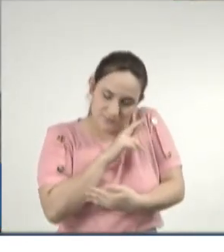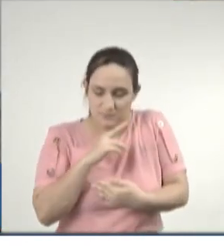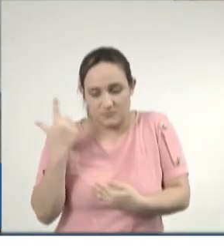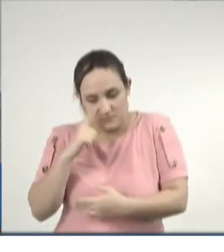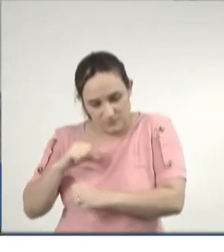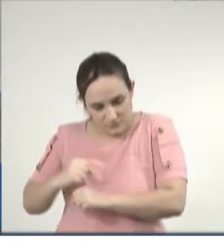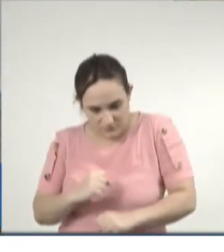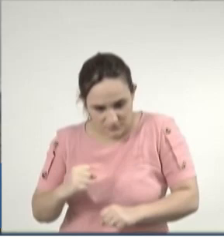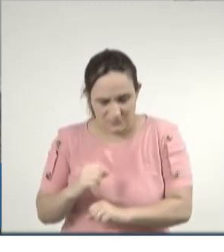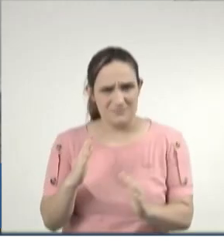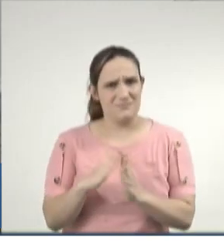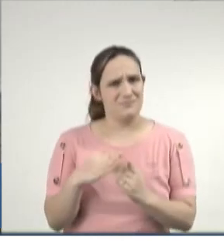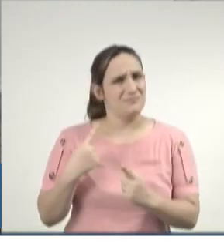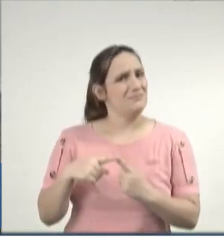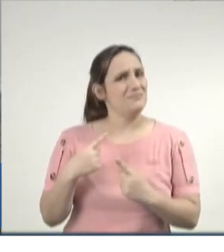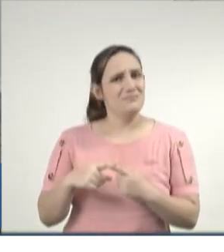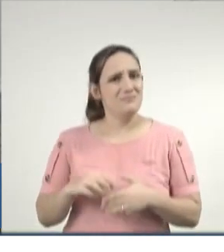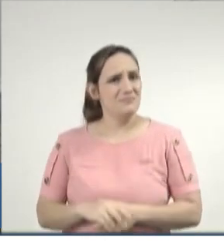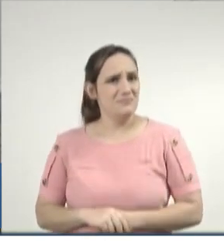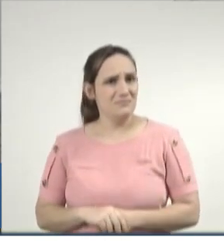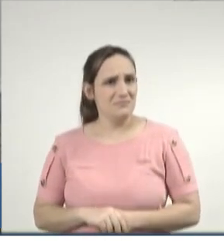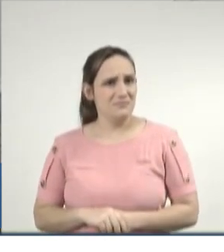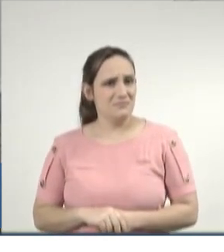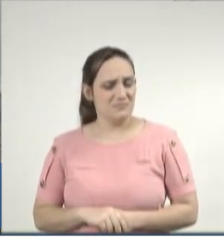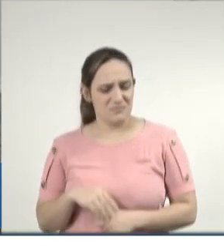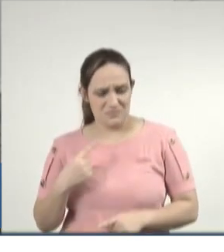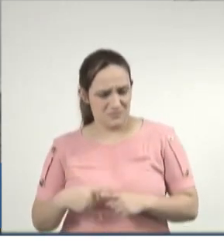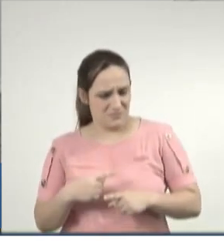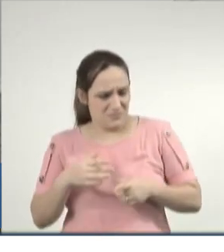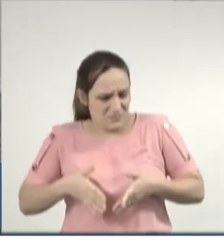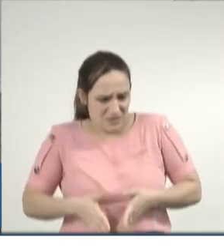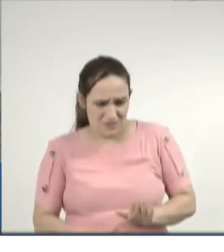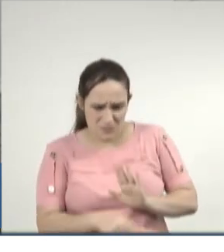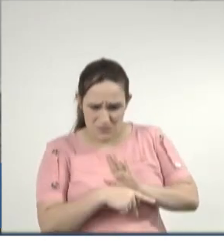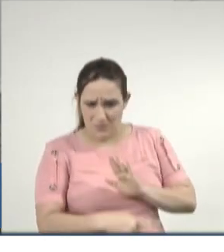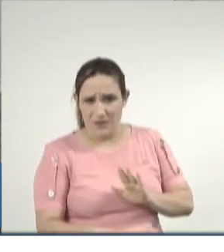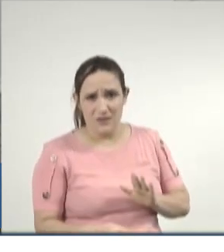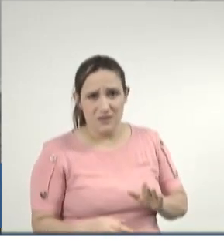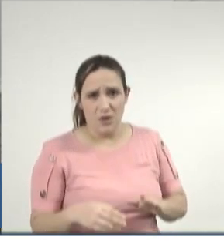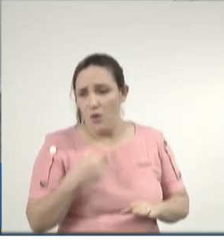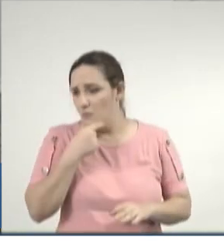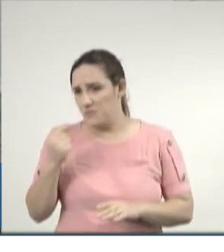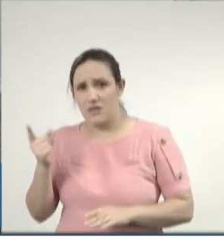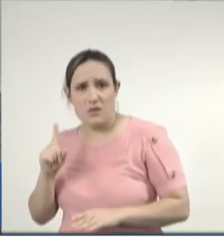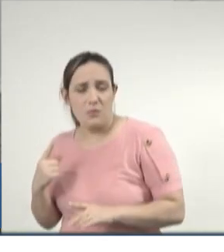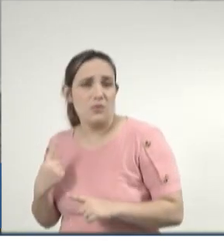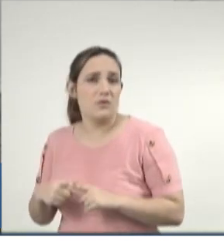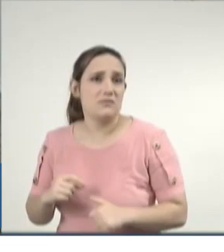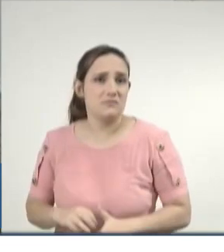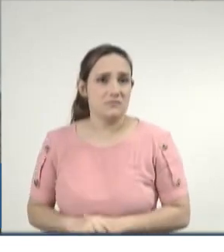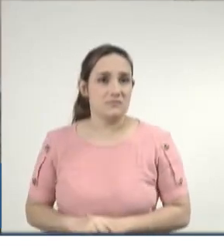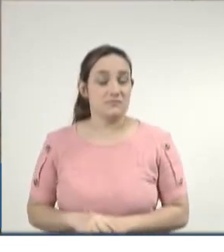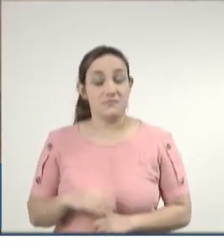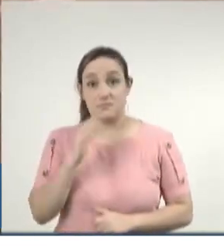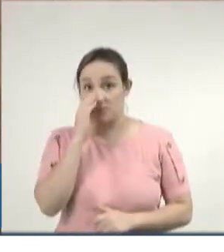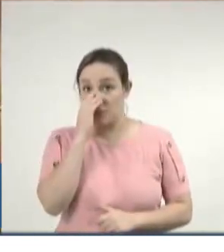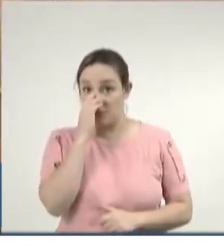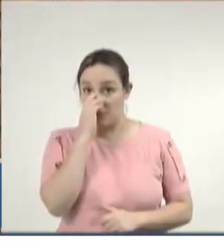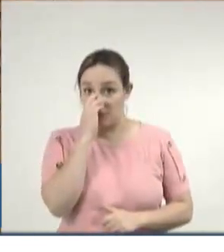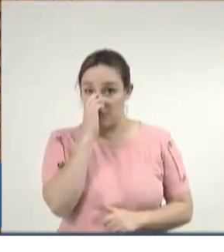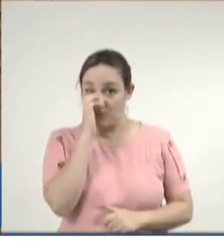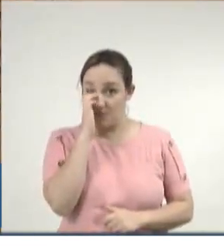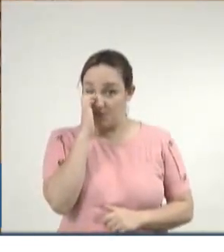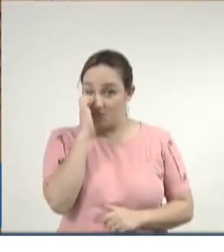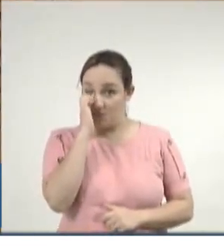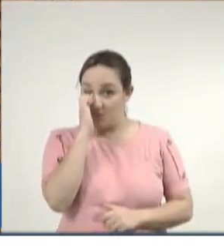casa. Quem disse que as mulheres nasceram para isso e os homens não nasceram para isso? A não ser essa construção